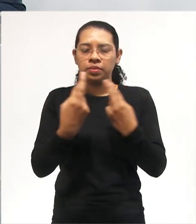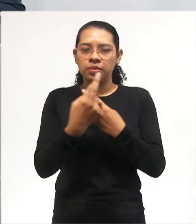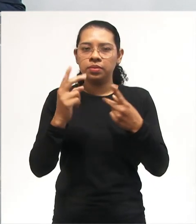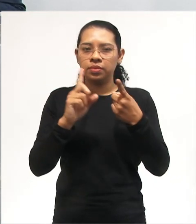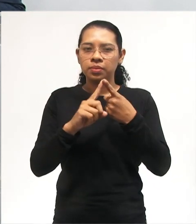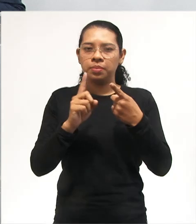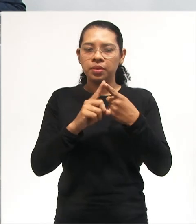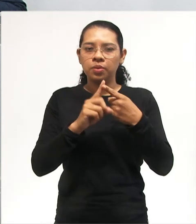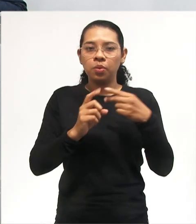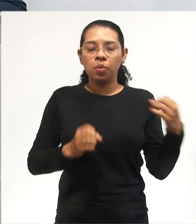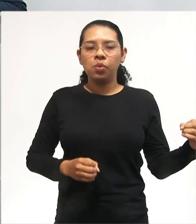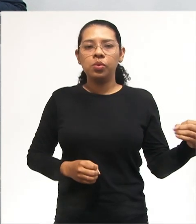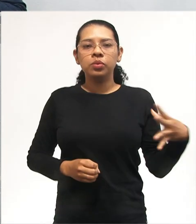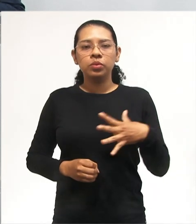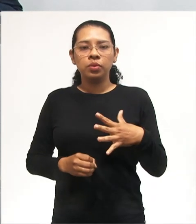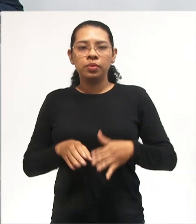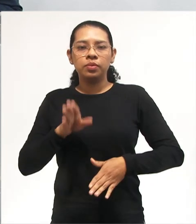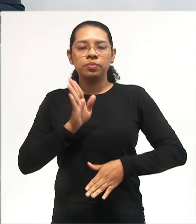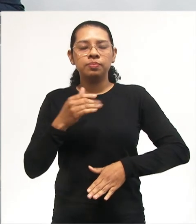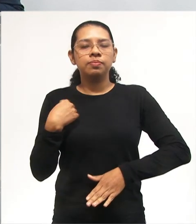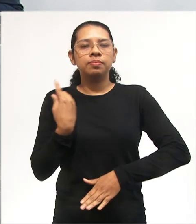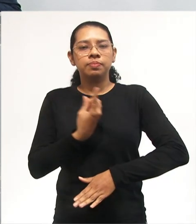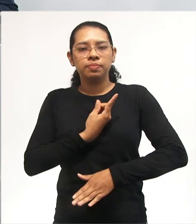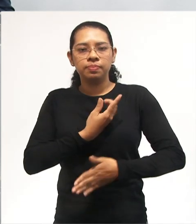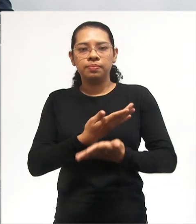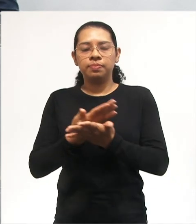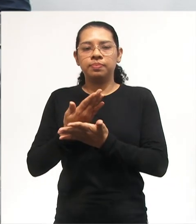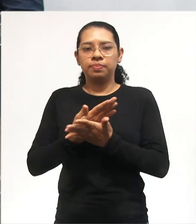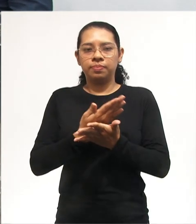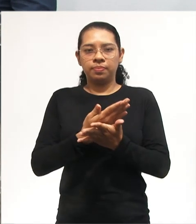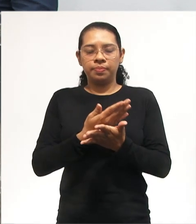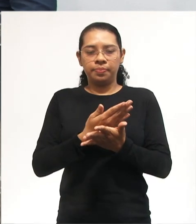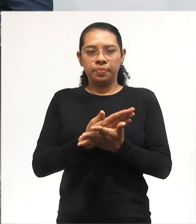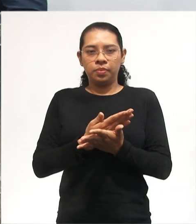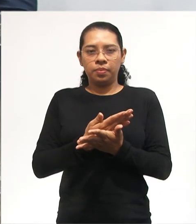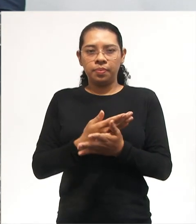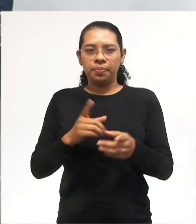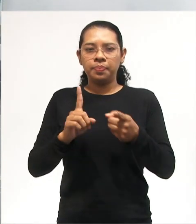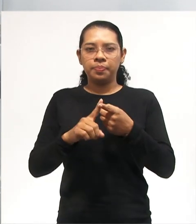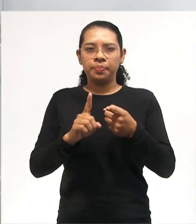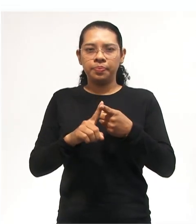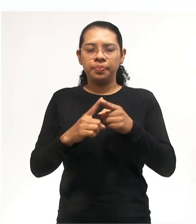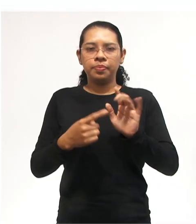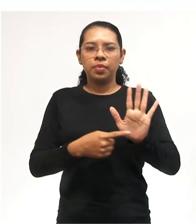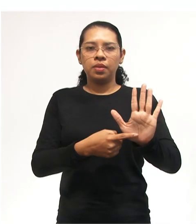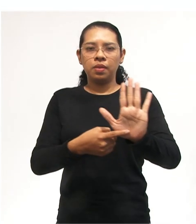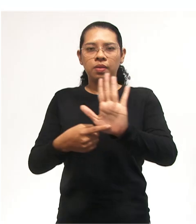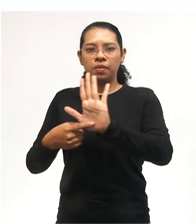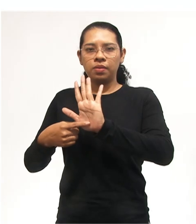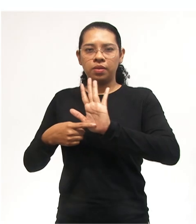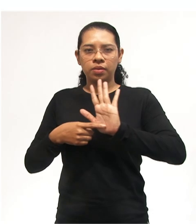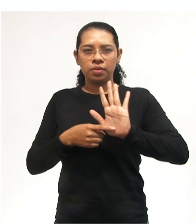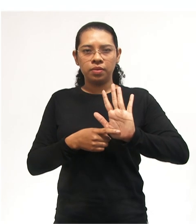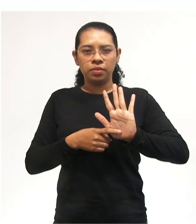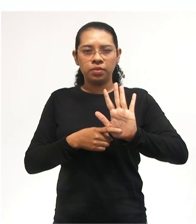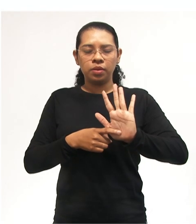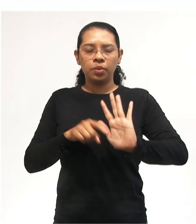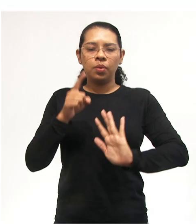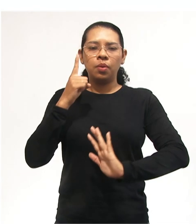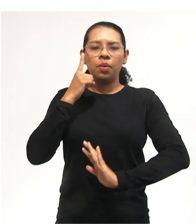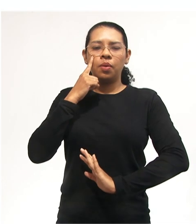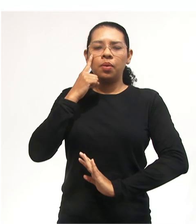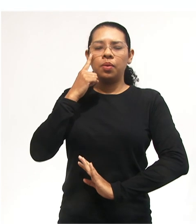que a gente falou já nas aulas anteriores. E aí a gente começa destacando justamente o mapa